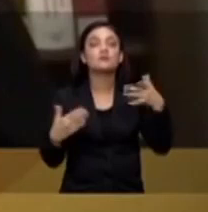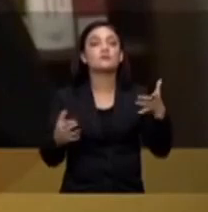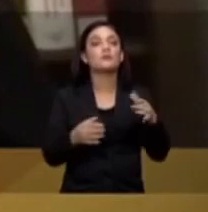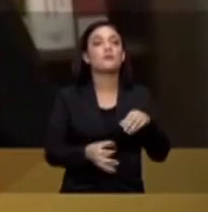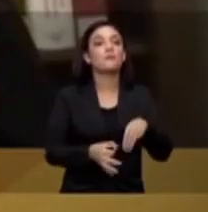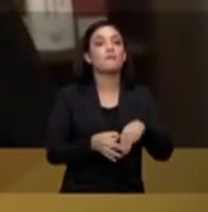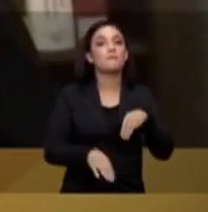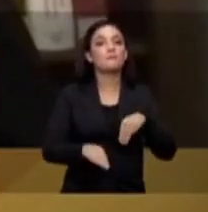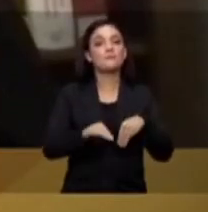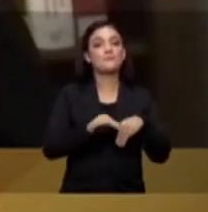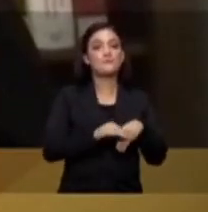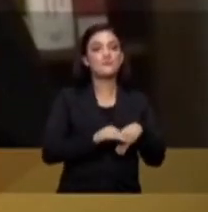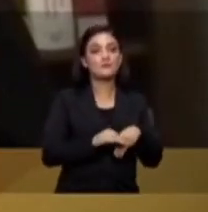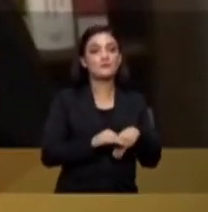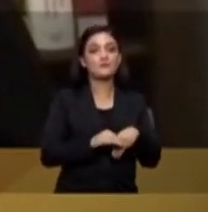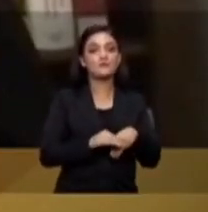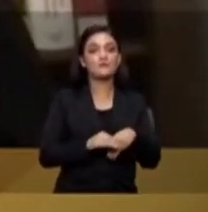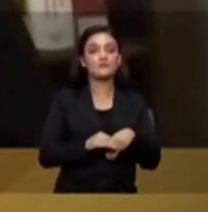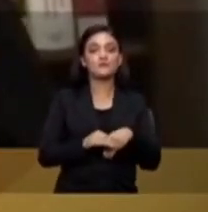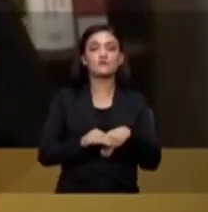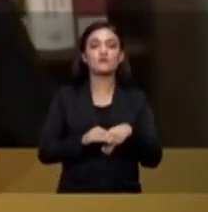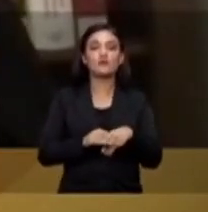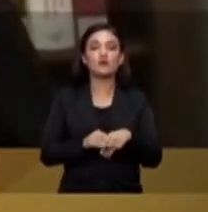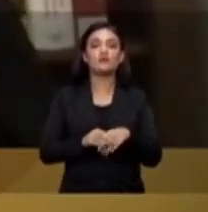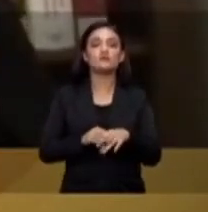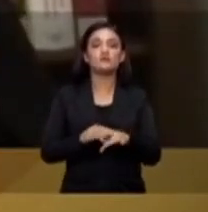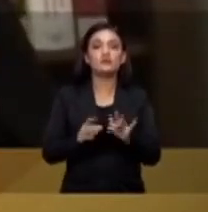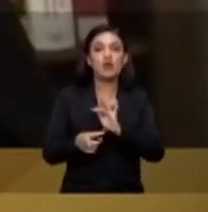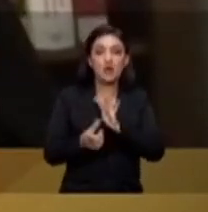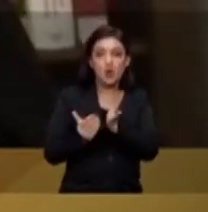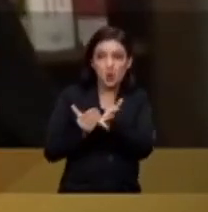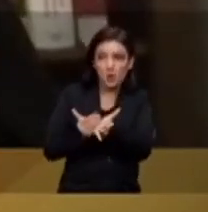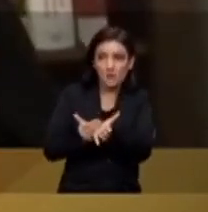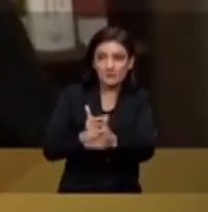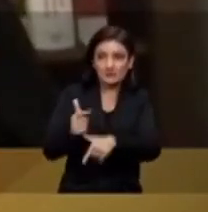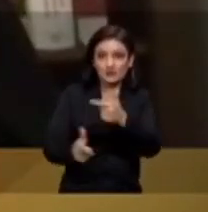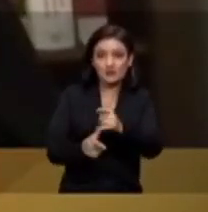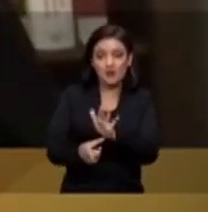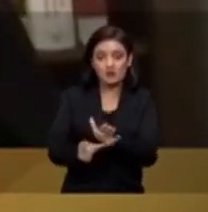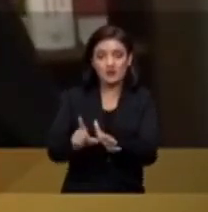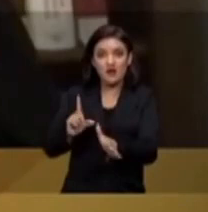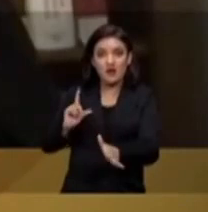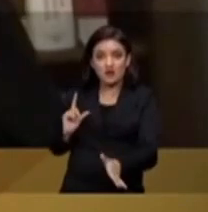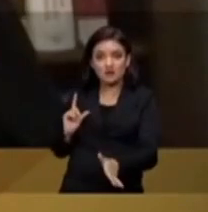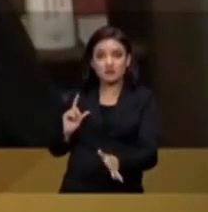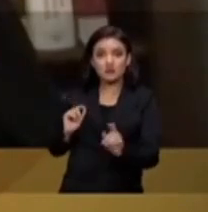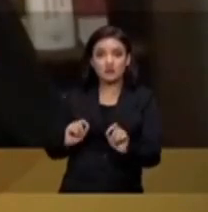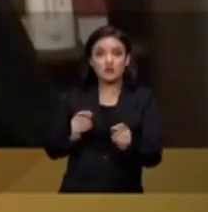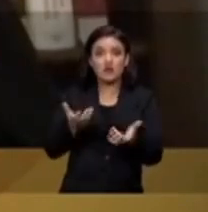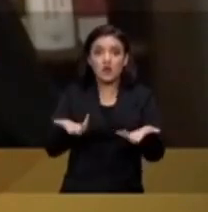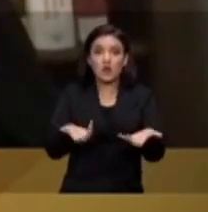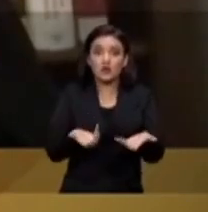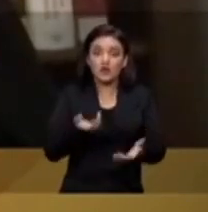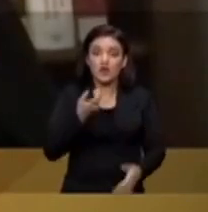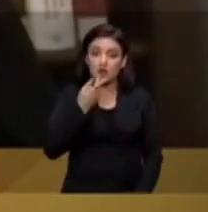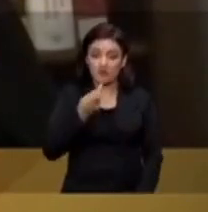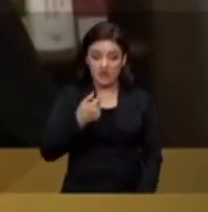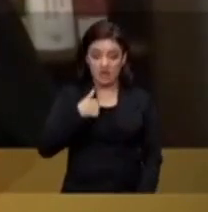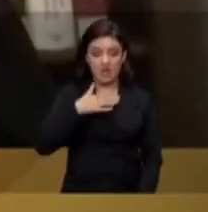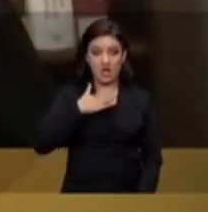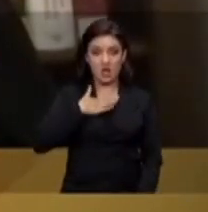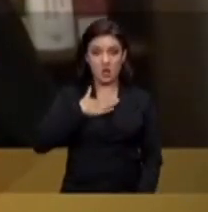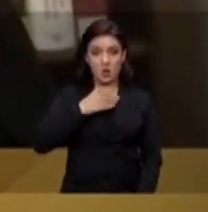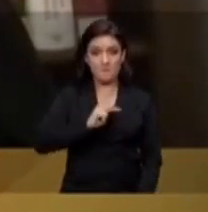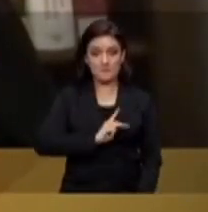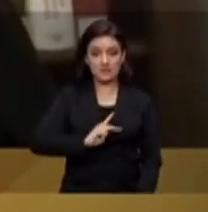ministros, antes de iniciar os trabalhos desta sessão ordinária hoje, gostaria de, na condição de